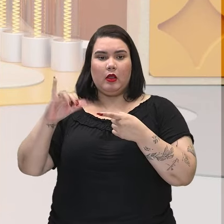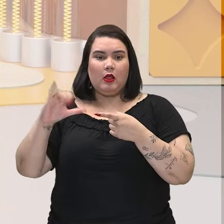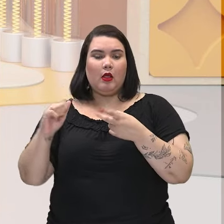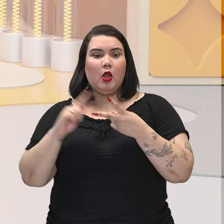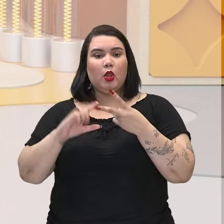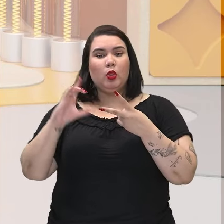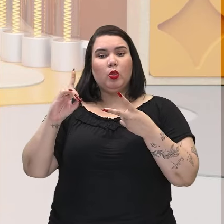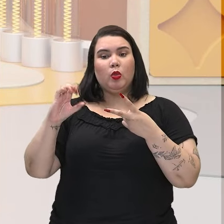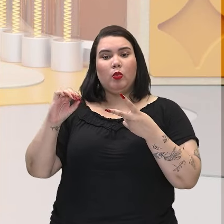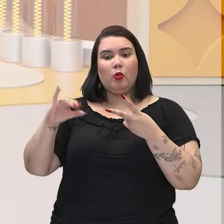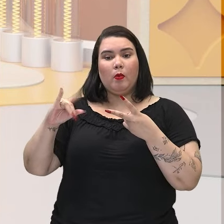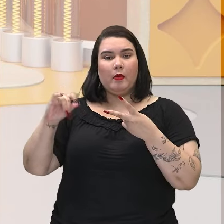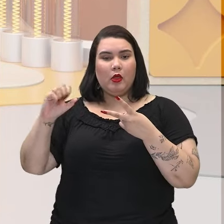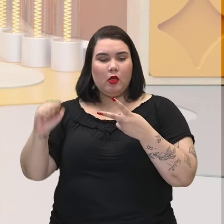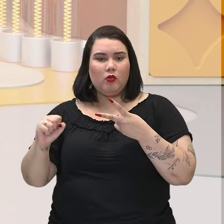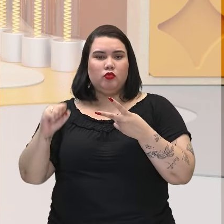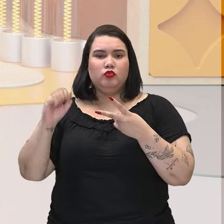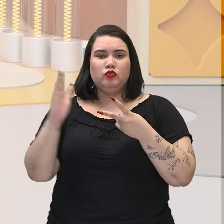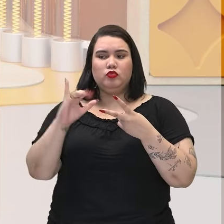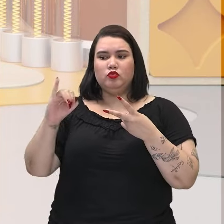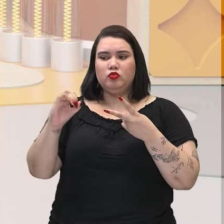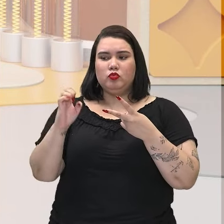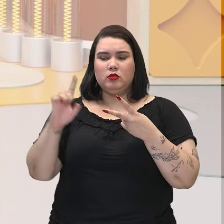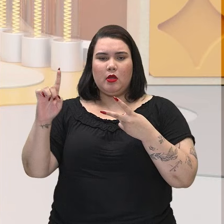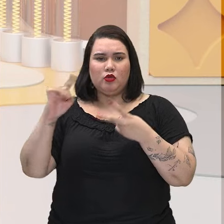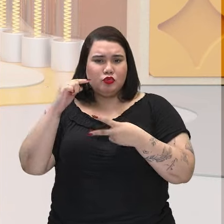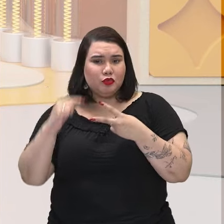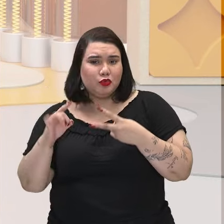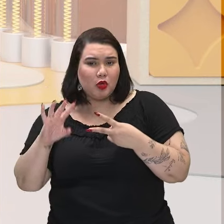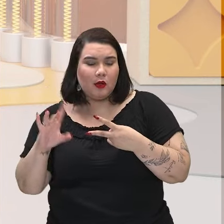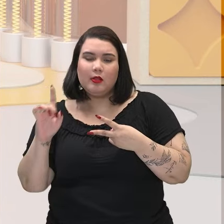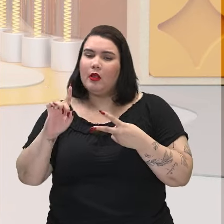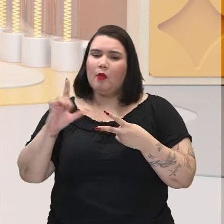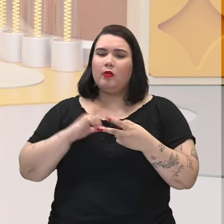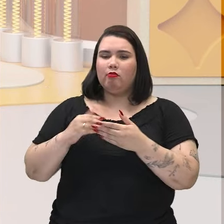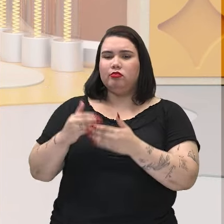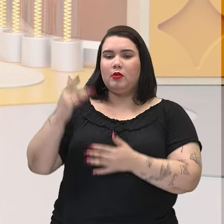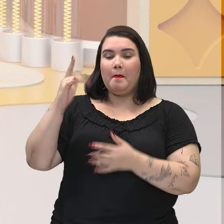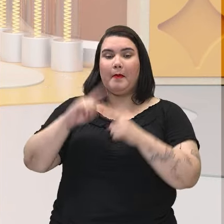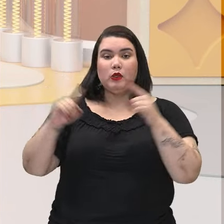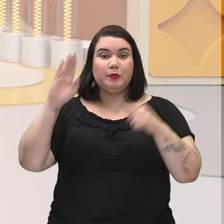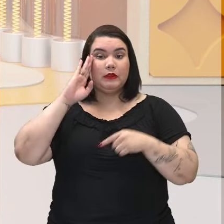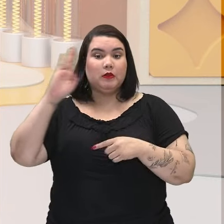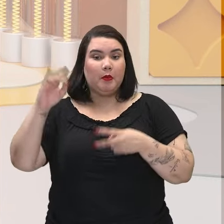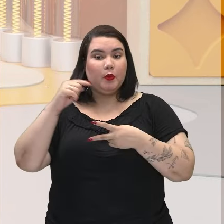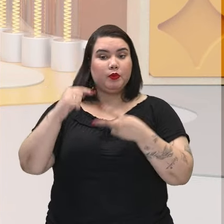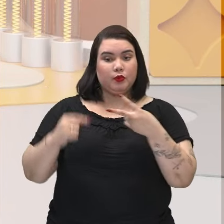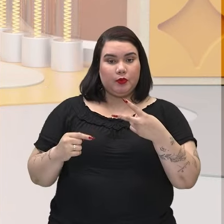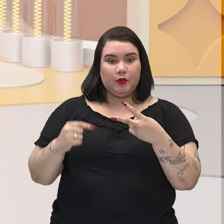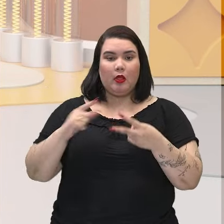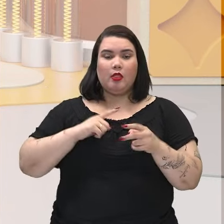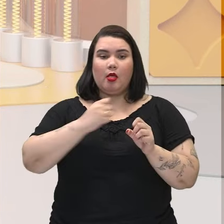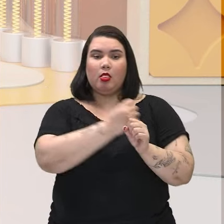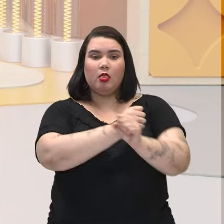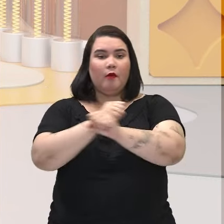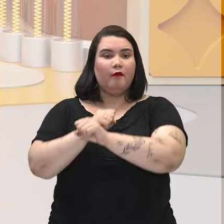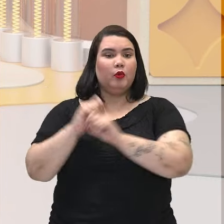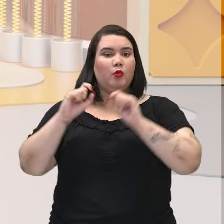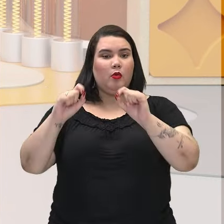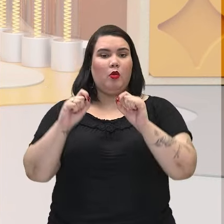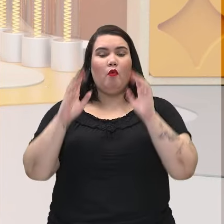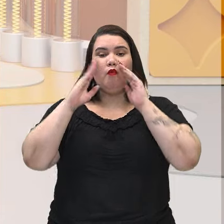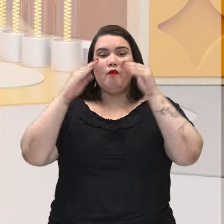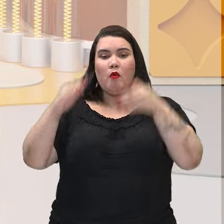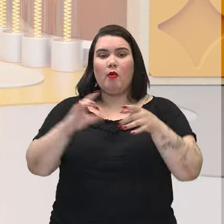José Martins. Só eles? Não, não foram só eles, tiveram mais nomes, mas alguns dos que se destacam são esses, que defendiam ideais de